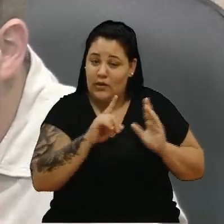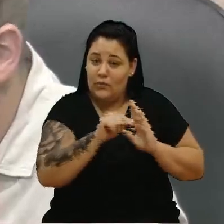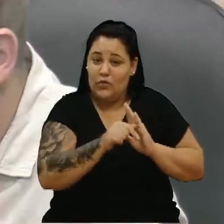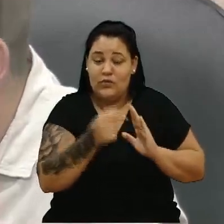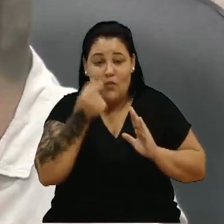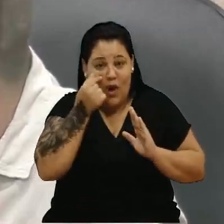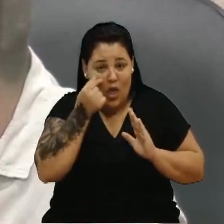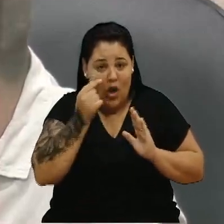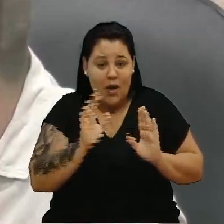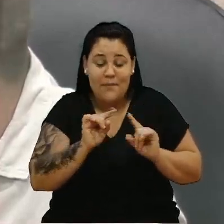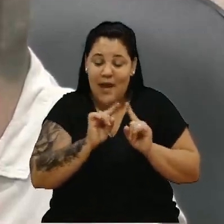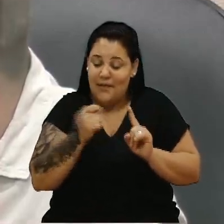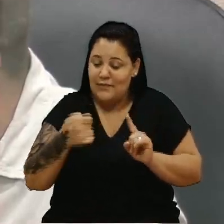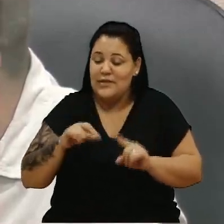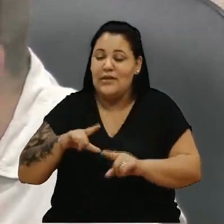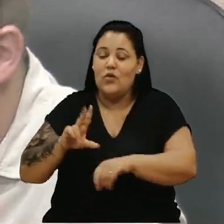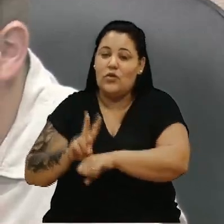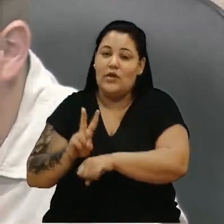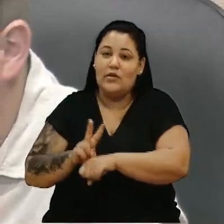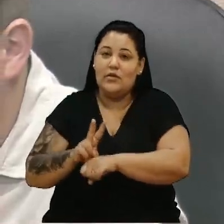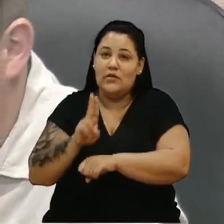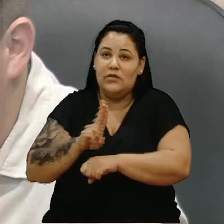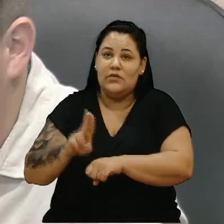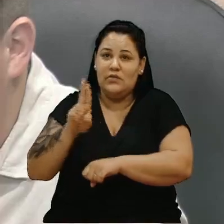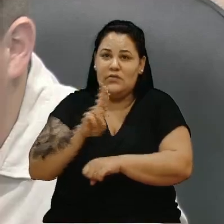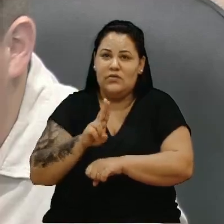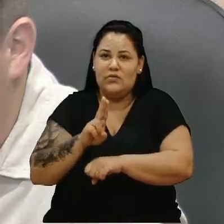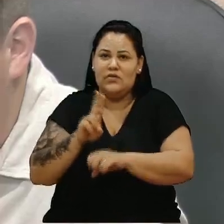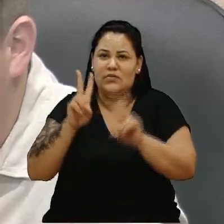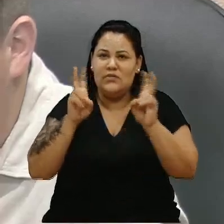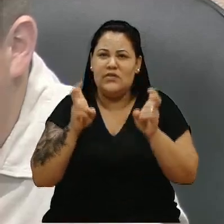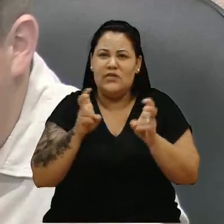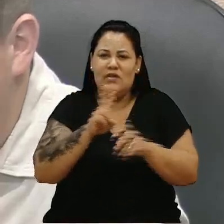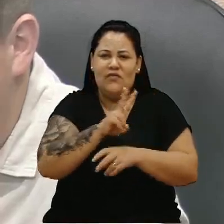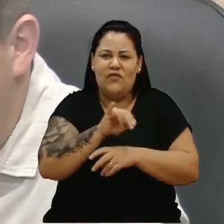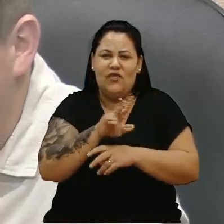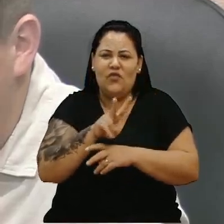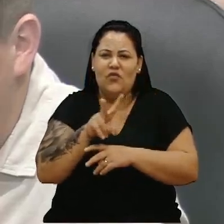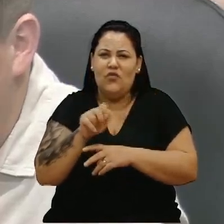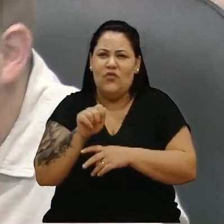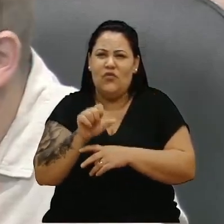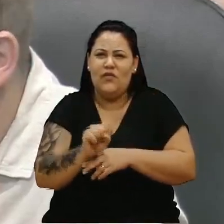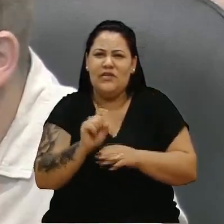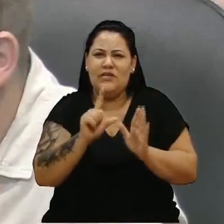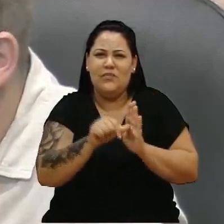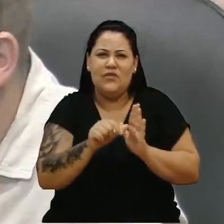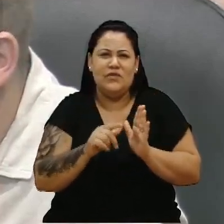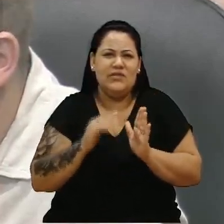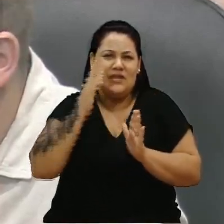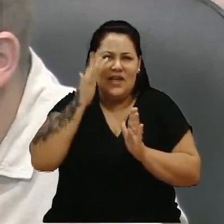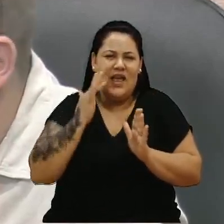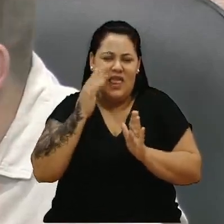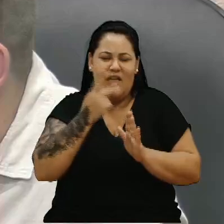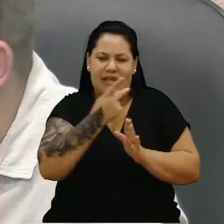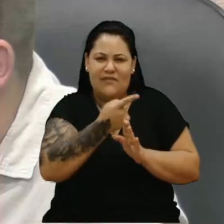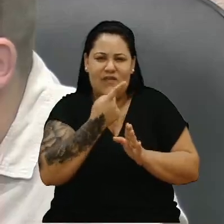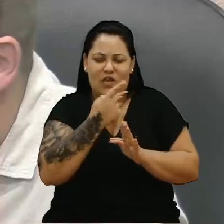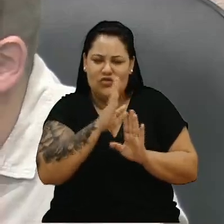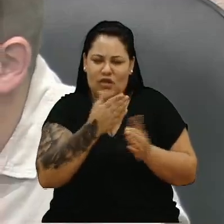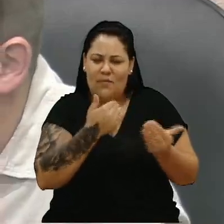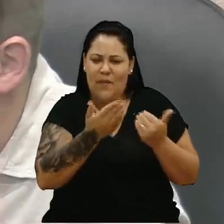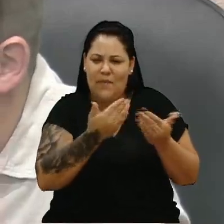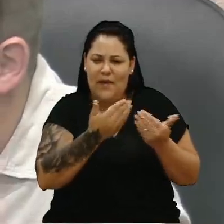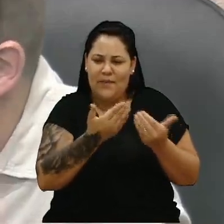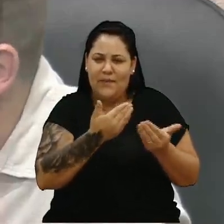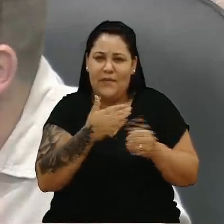ter cuidado, né? Ele utilizou a expressão as viúvas, depois ele falou para a vereadora Daiane, né? E a gente dialogou sobre isso, né, vereadora